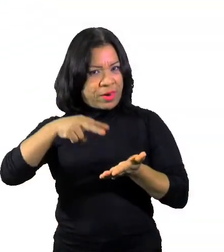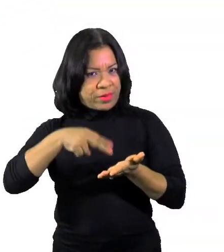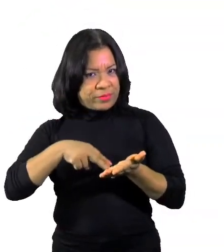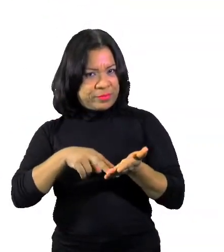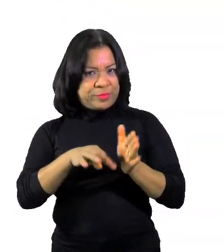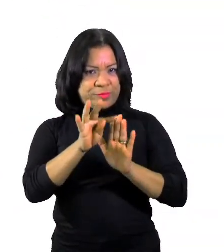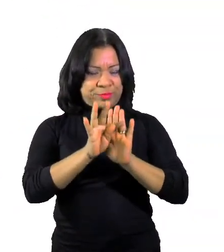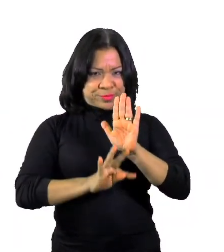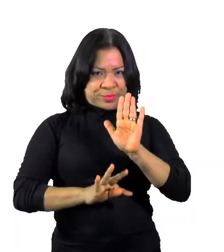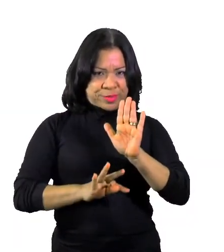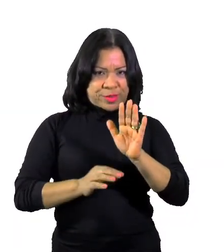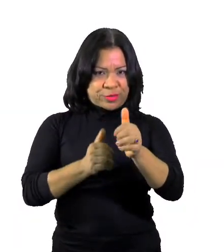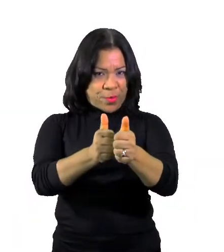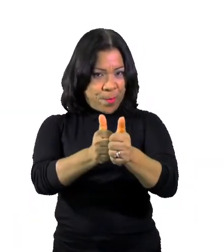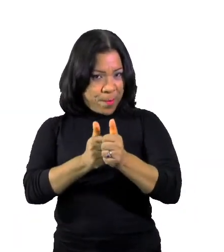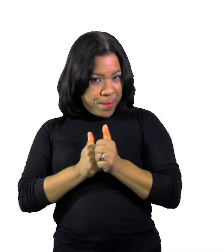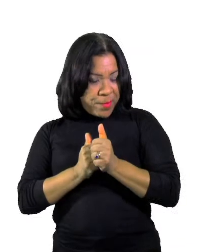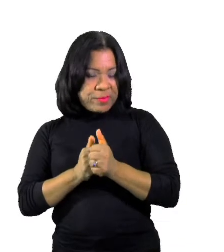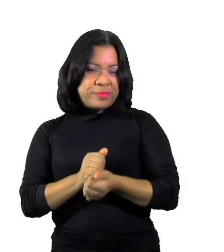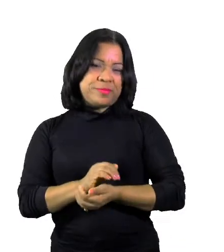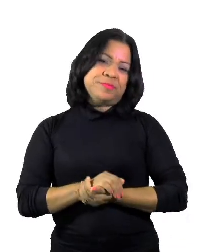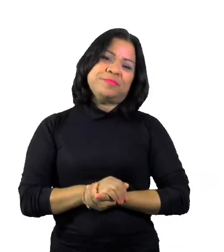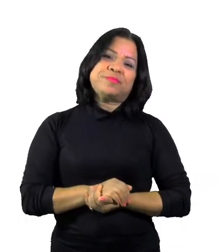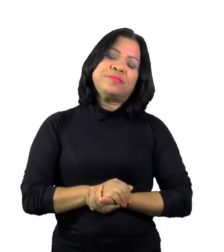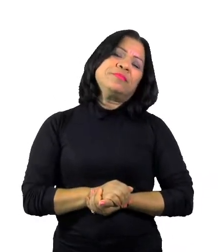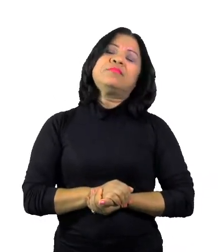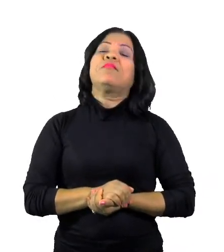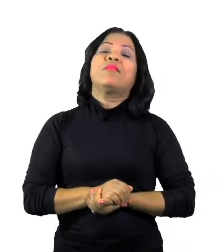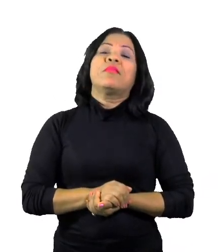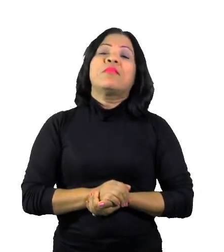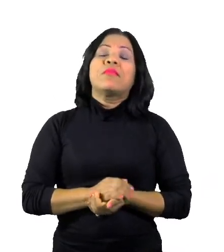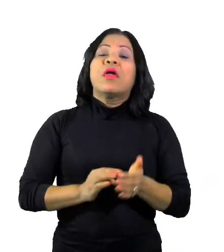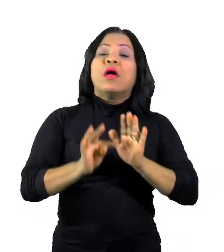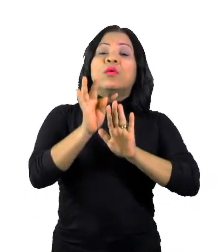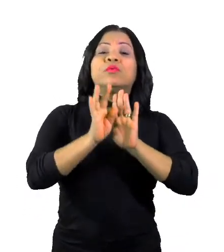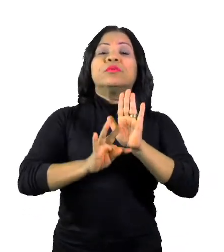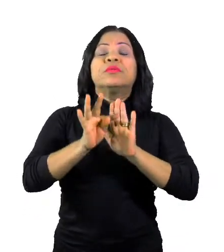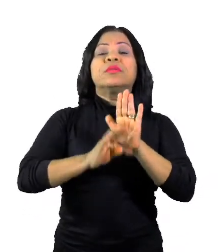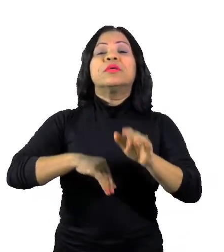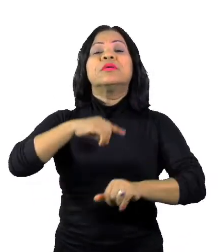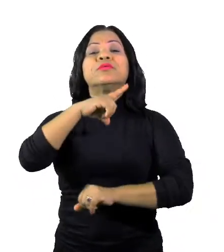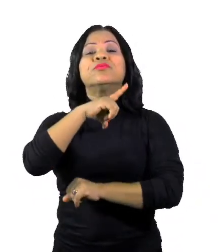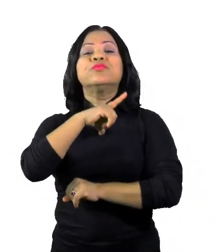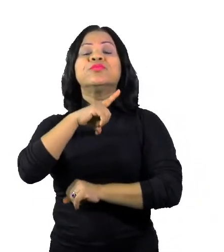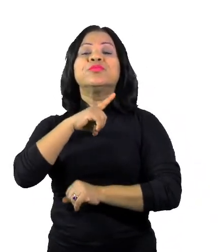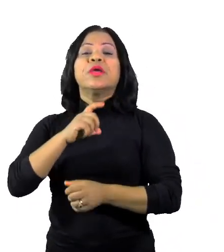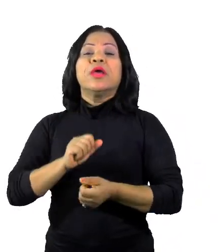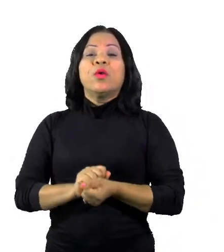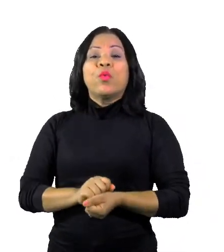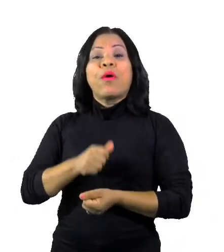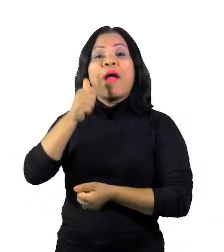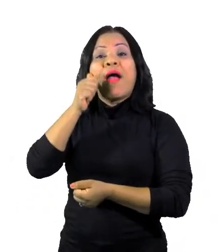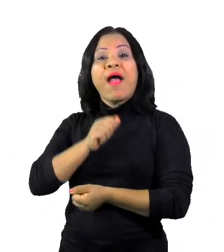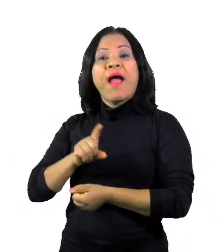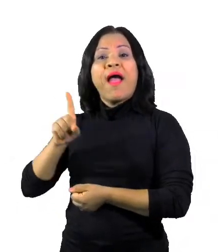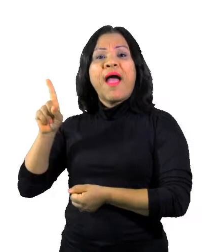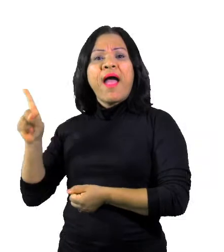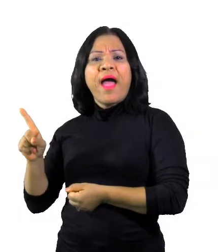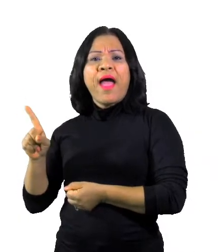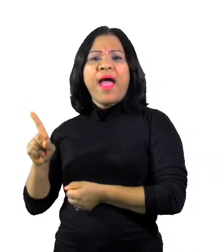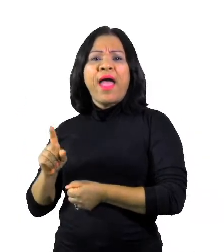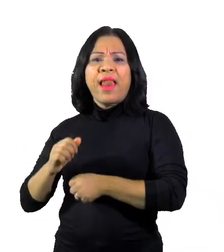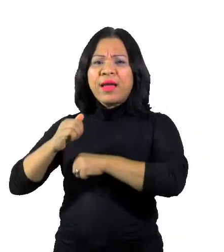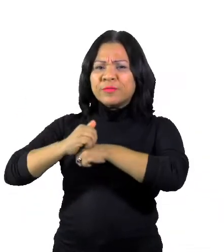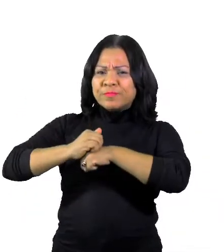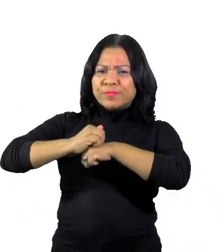texto. Vamos acompanhar comigo a leitura aí. O texto tem o título de Ela é Super. Ela quem?